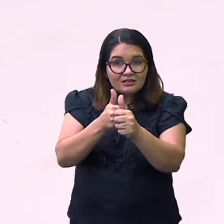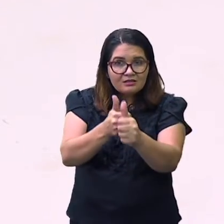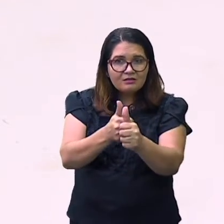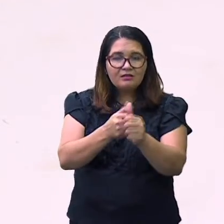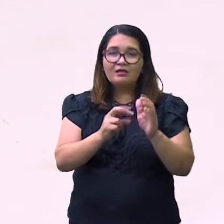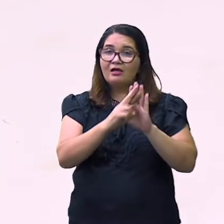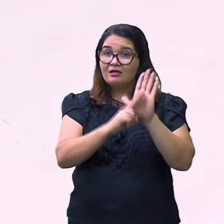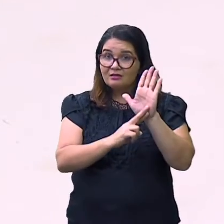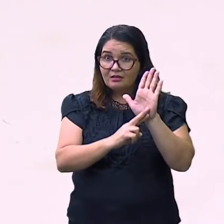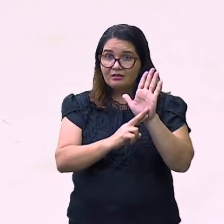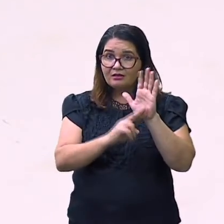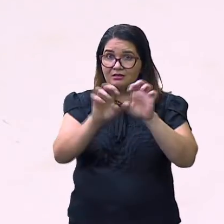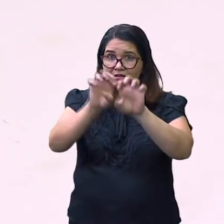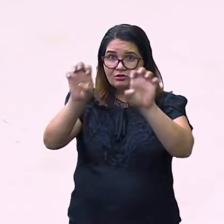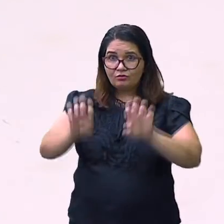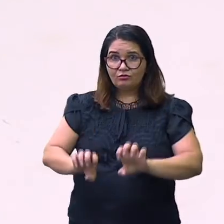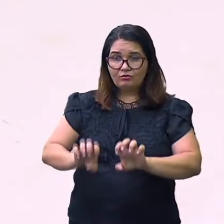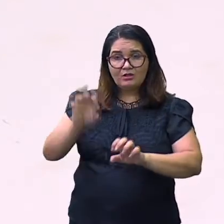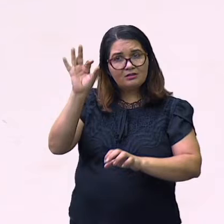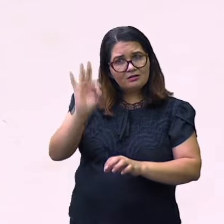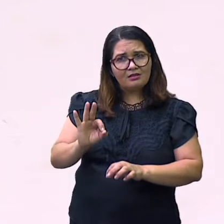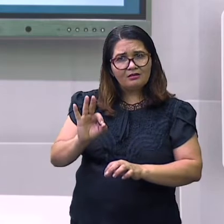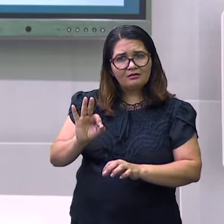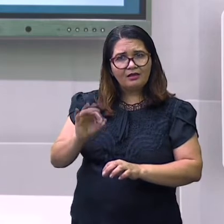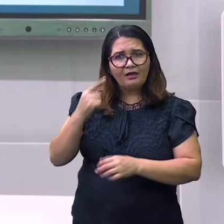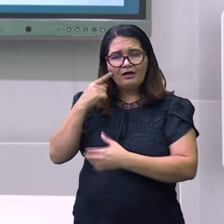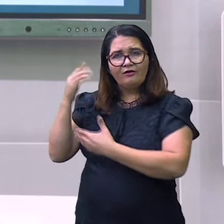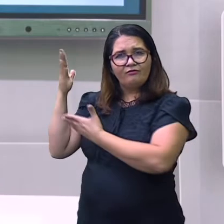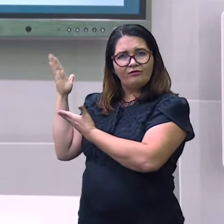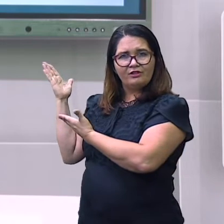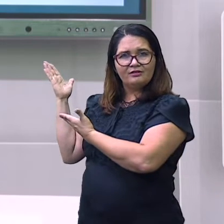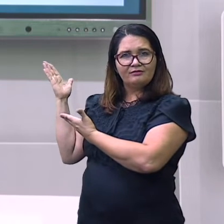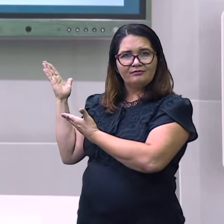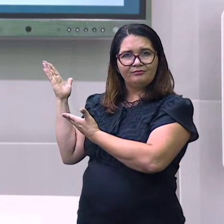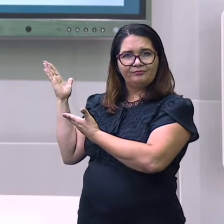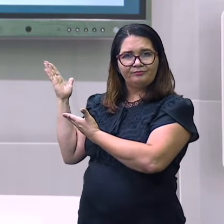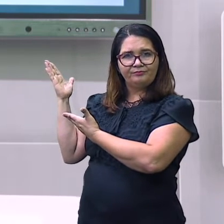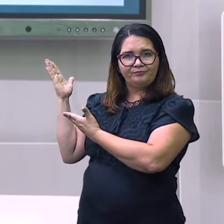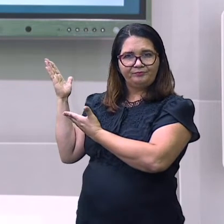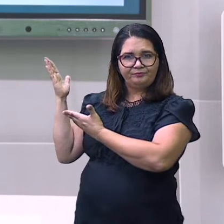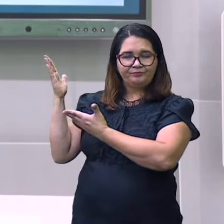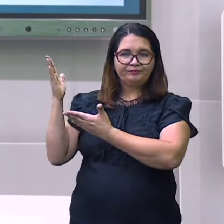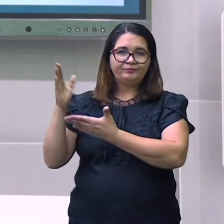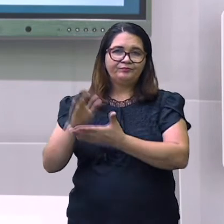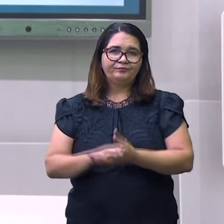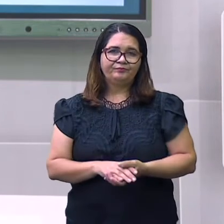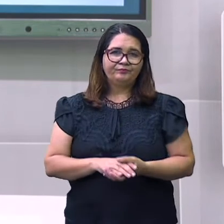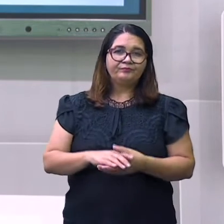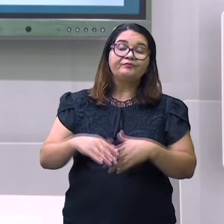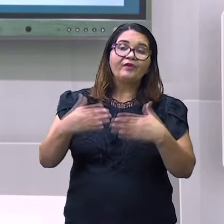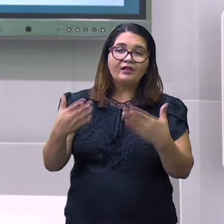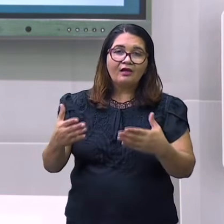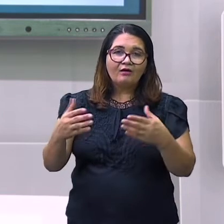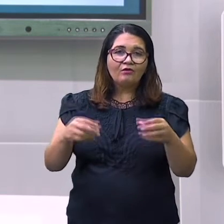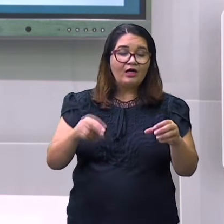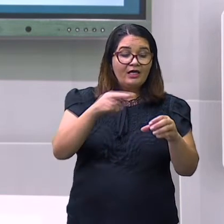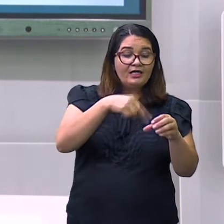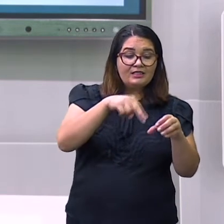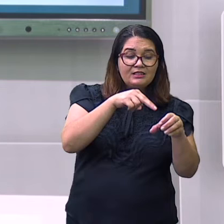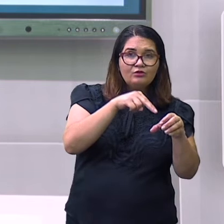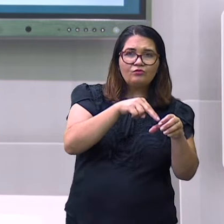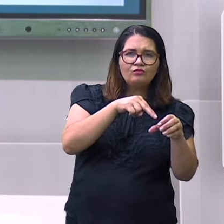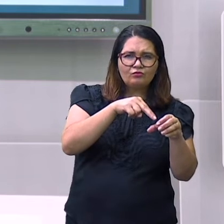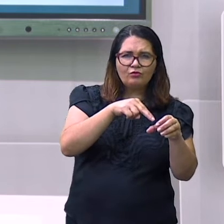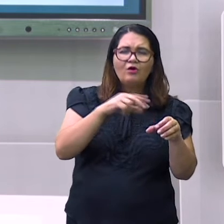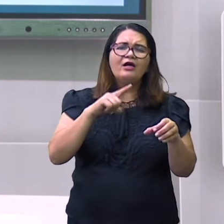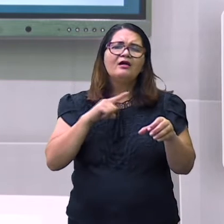endoplasmático. Lembra que nós falamos que o retículo endoplasmático rugoso, ele é repleto de umas